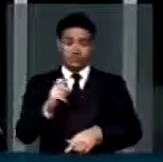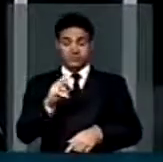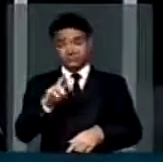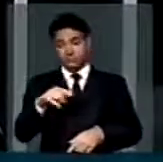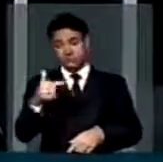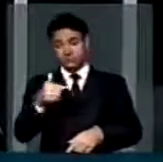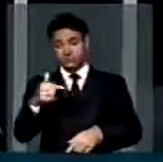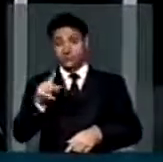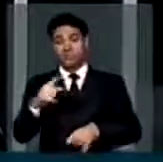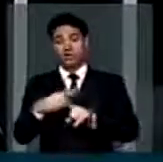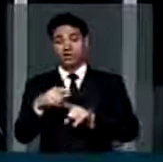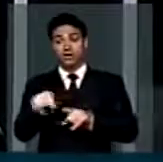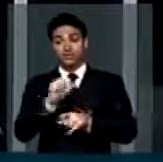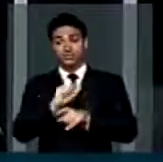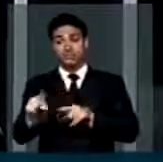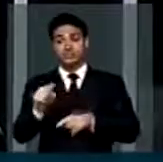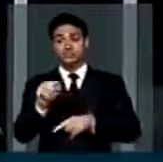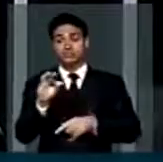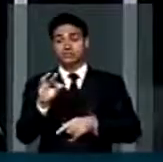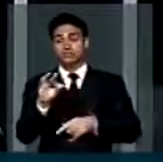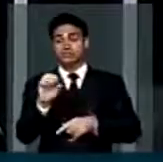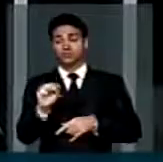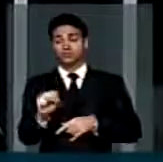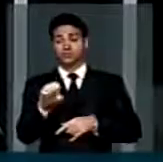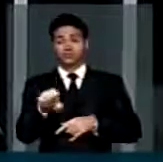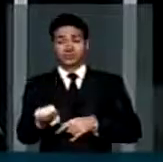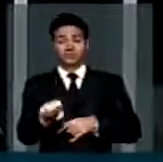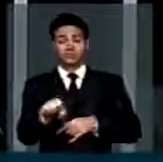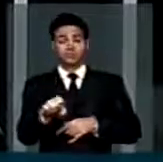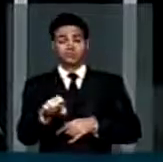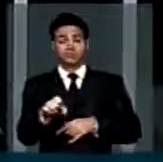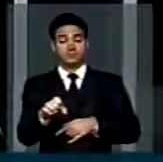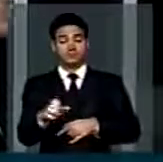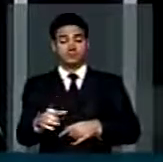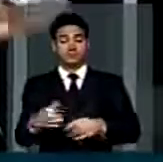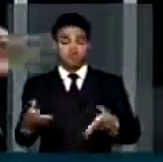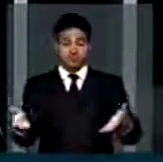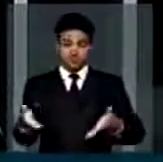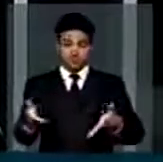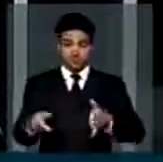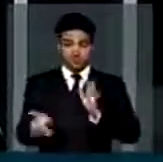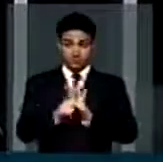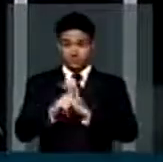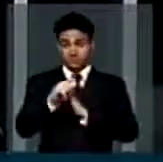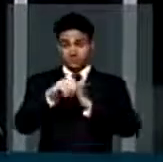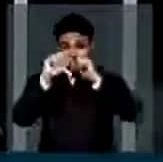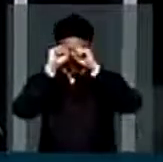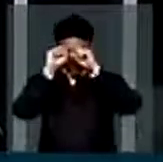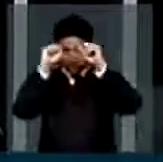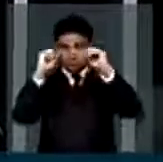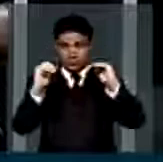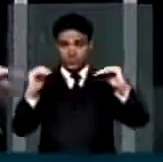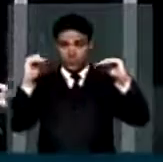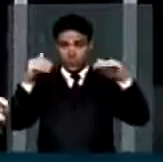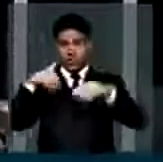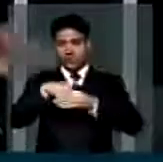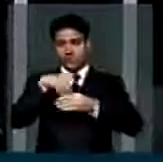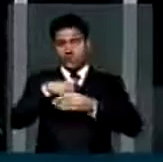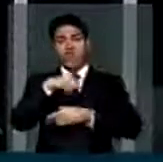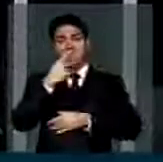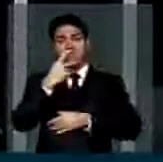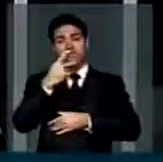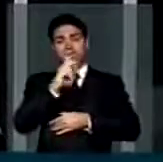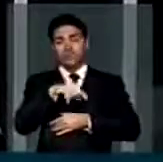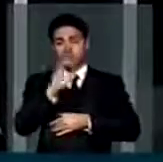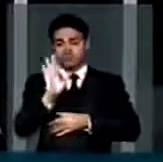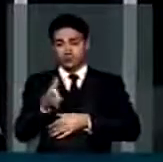cassados injustamente pelo Tribunal Superior Eleitoral e que agora o próprio Tribunal Superior Eleitoral considerou que o